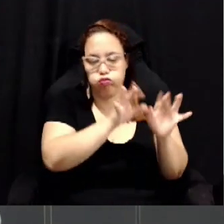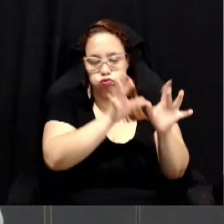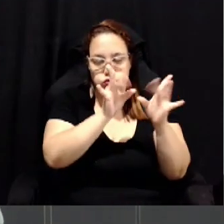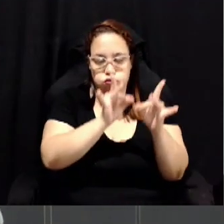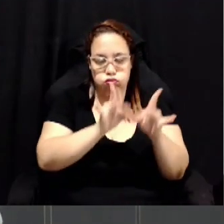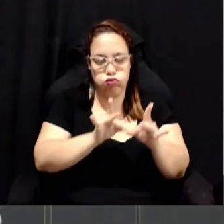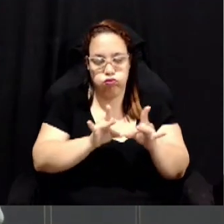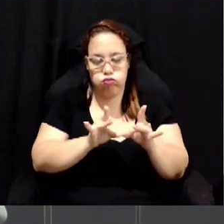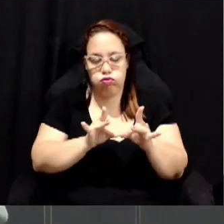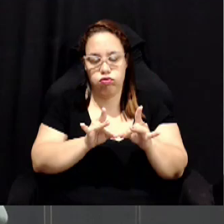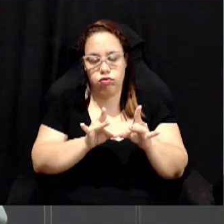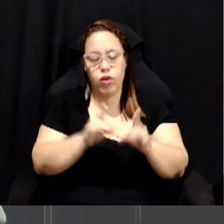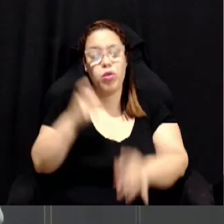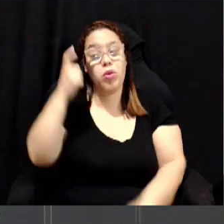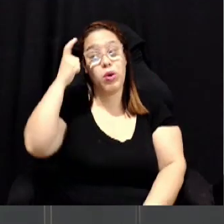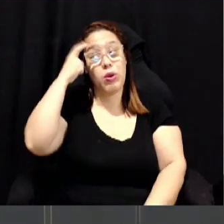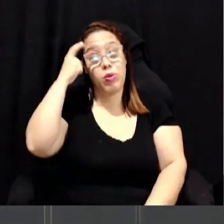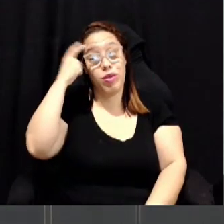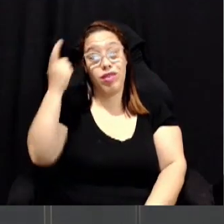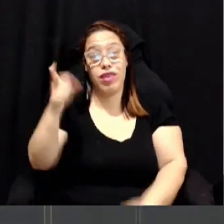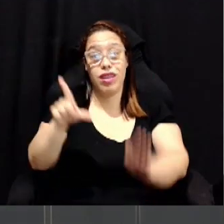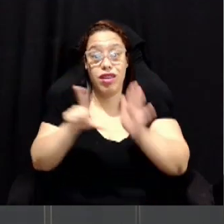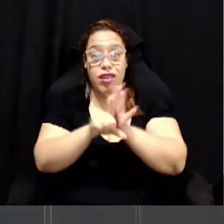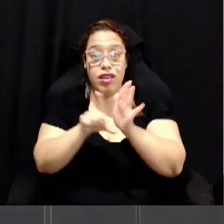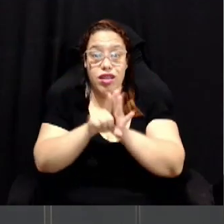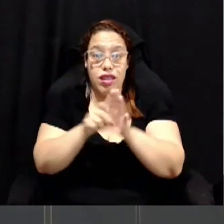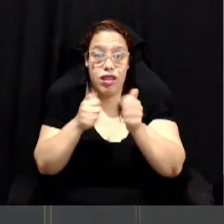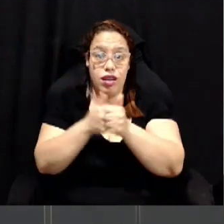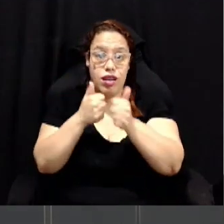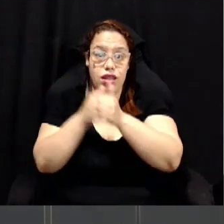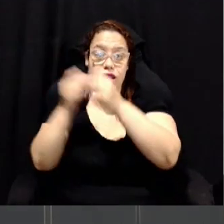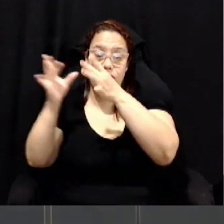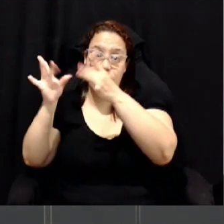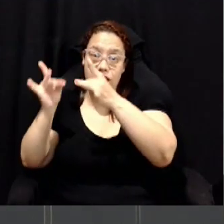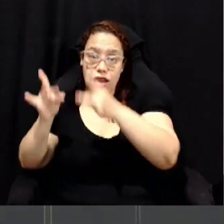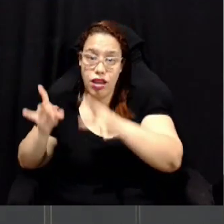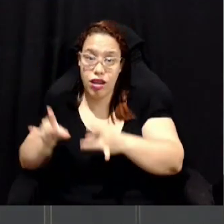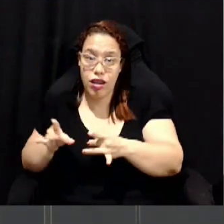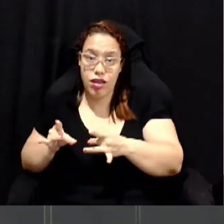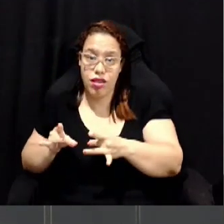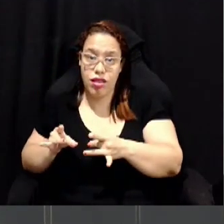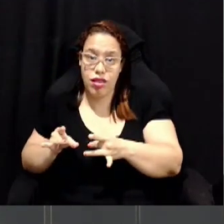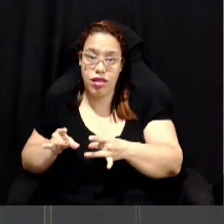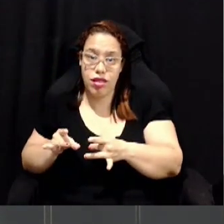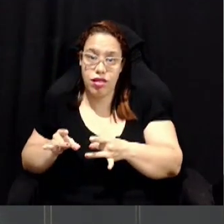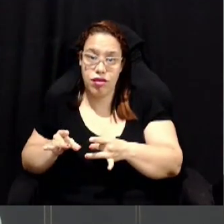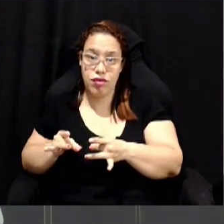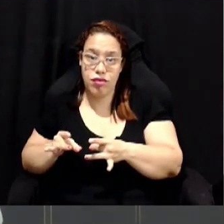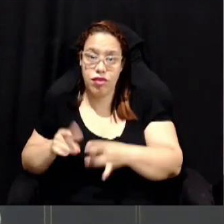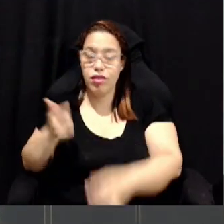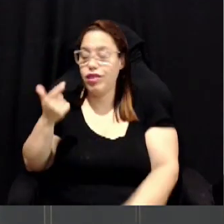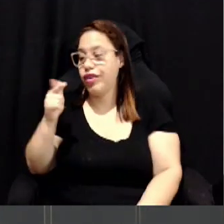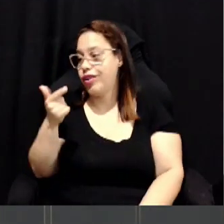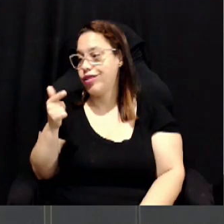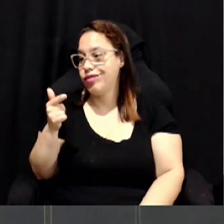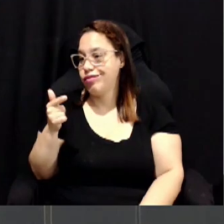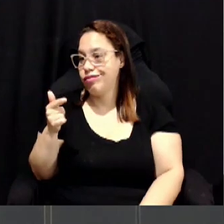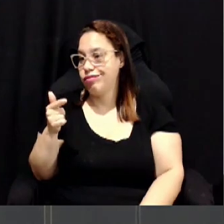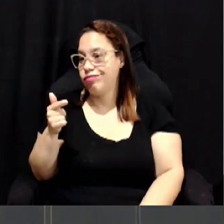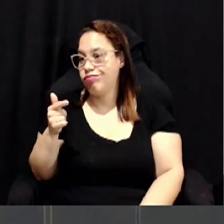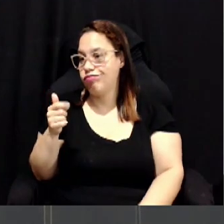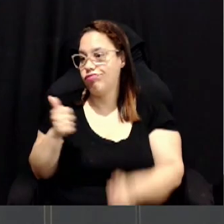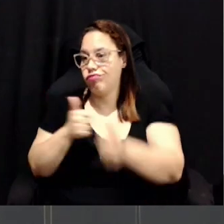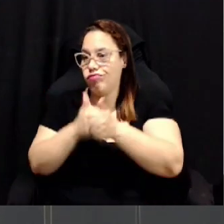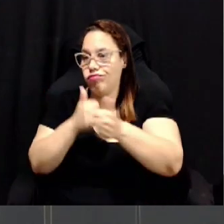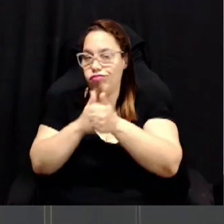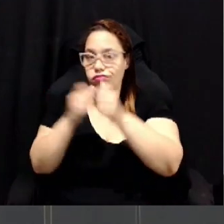vamos pensar, a legislação fala acompanhante especializado. E nós não temos acompanhante especializado em escola